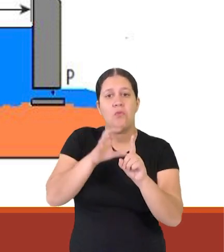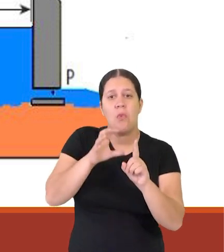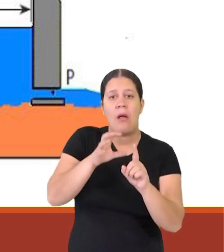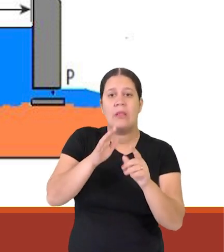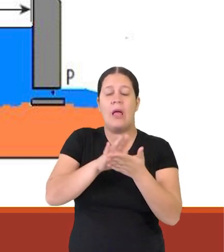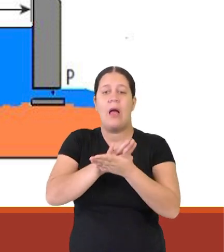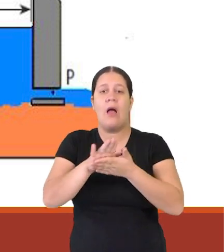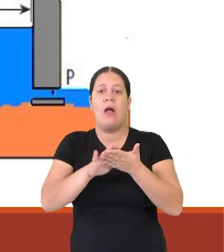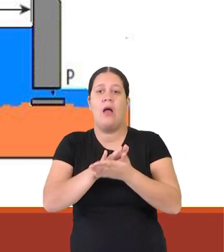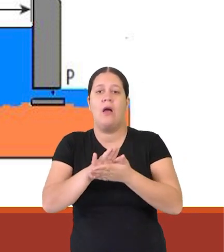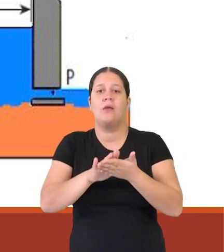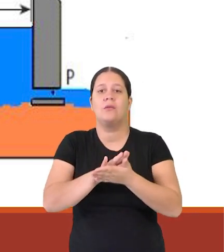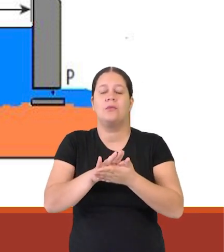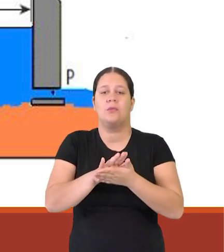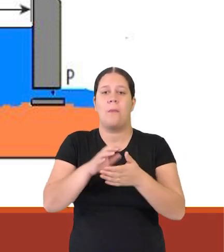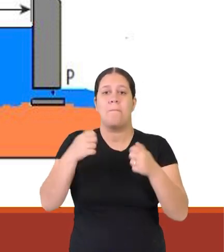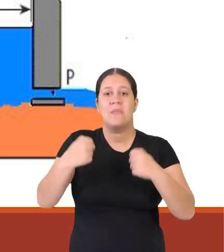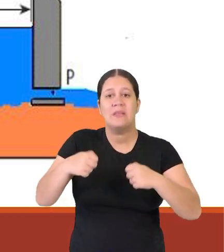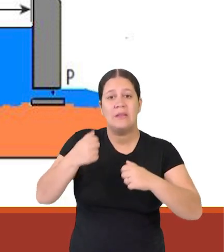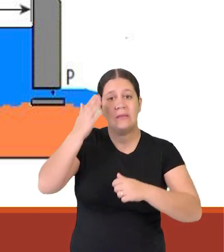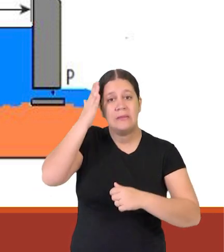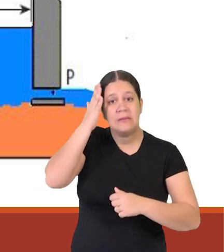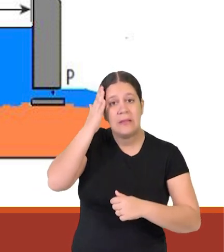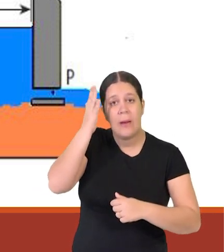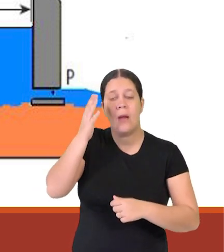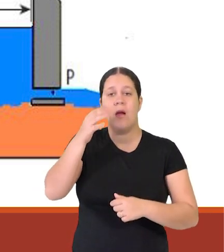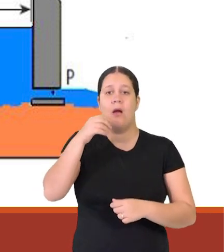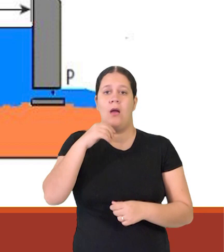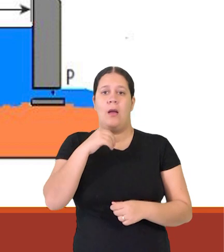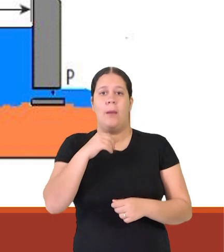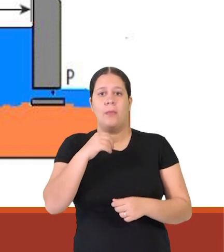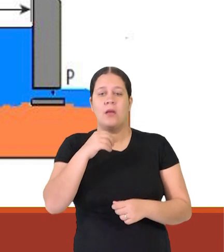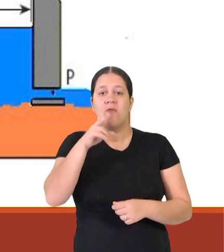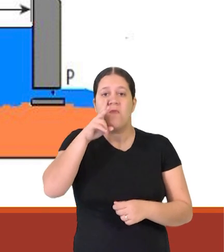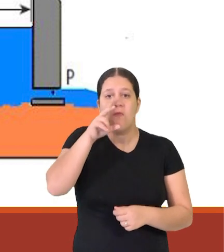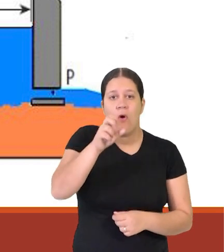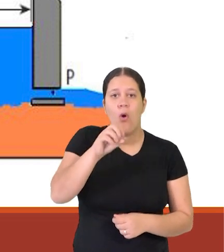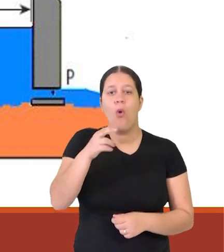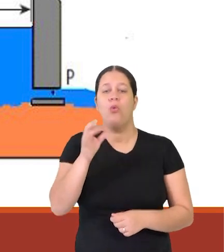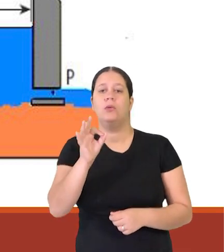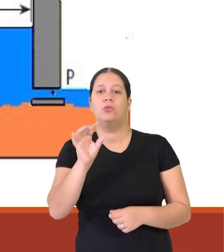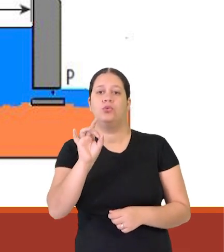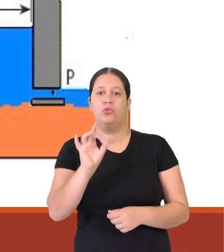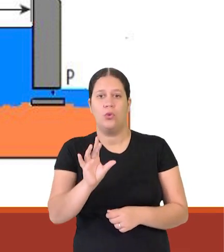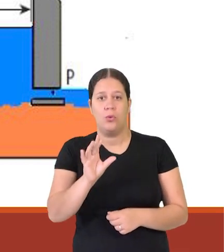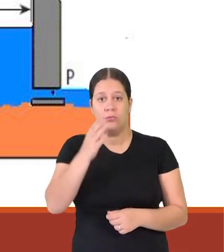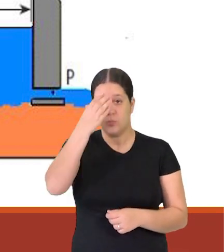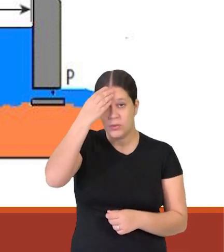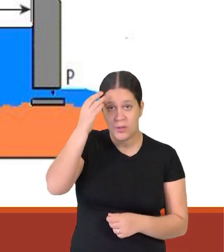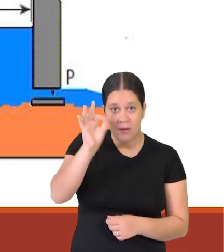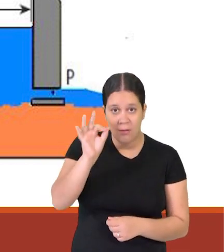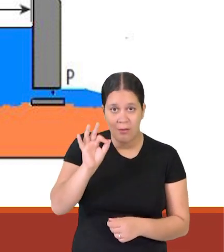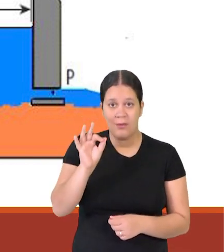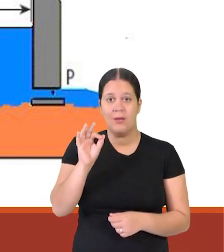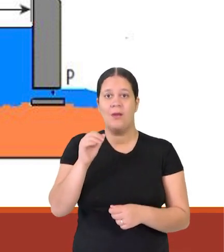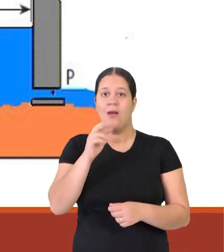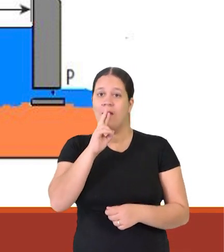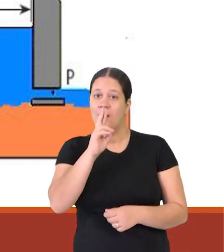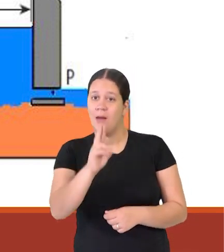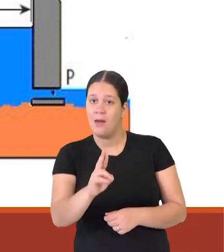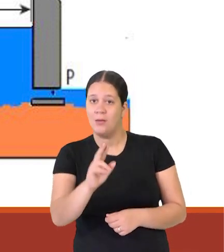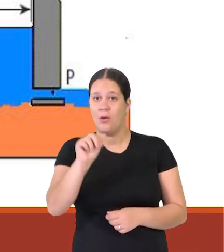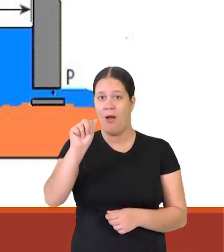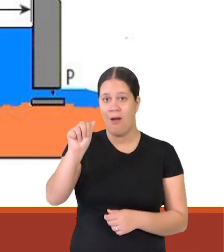que a pressão é exercida pelo próprio fluido e não pelo canal. Tranquilo? Esquece disso não. Beleza? Resposta